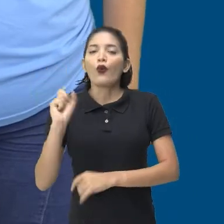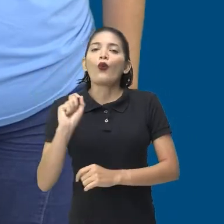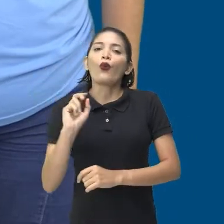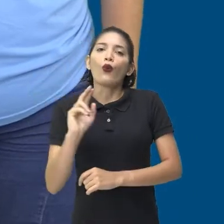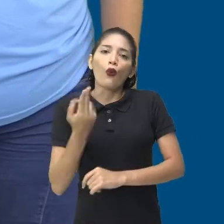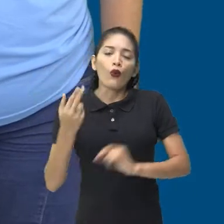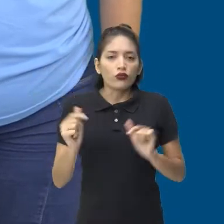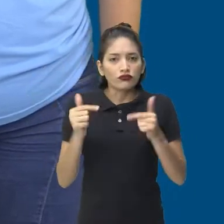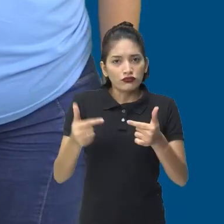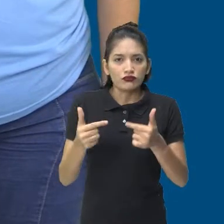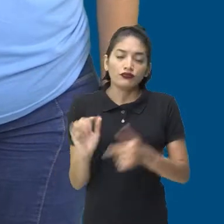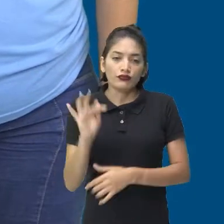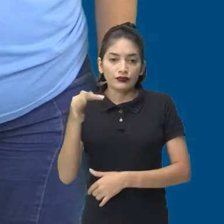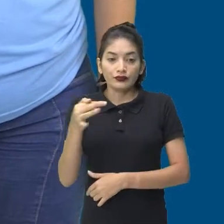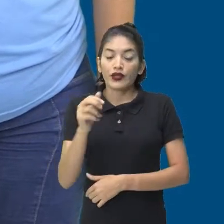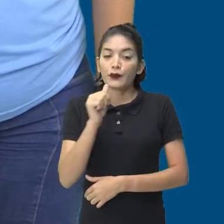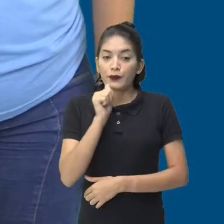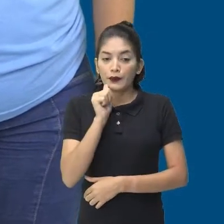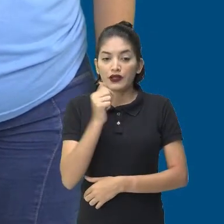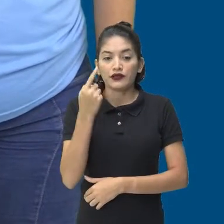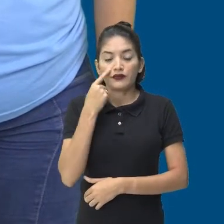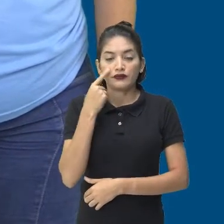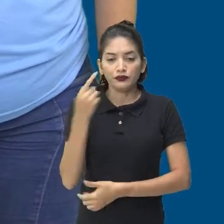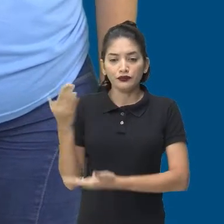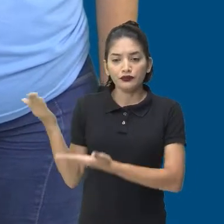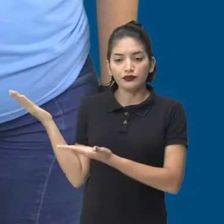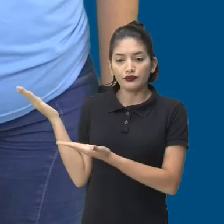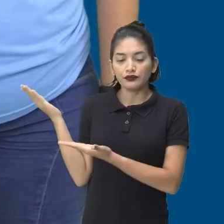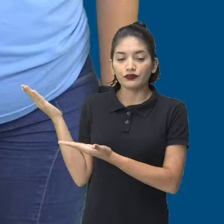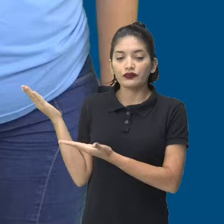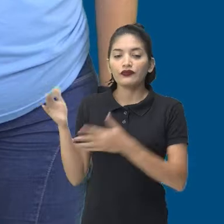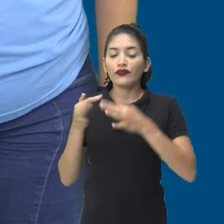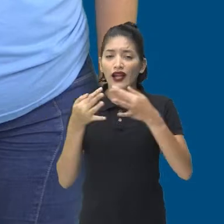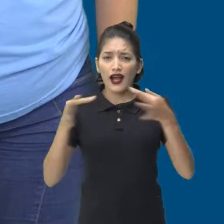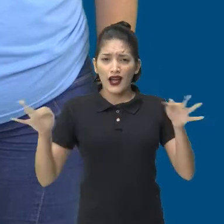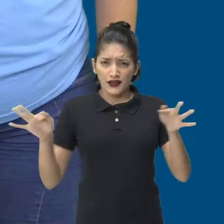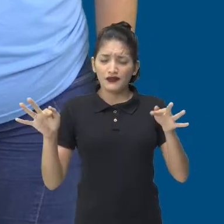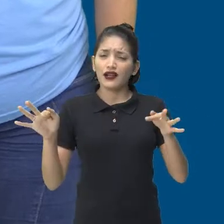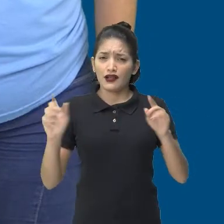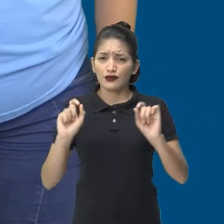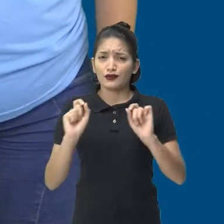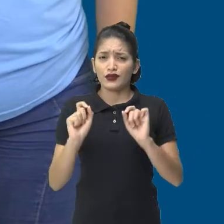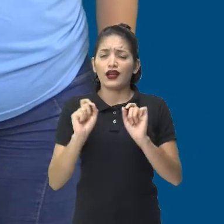futuras. Exemplo, amanhã iremos à piscina. Aqui eu tô falando uma